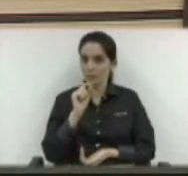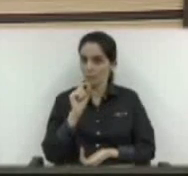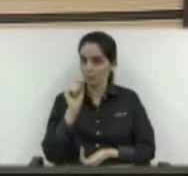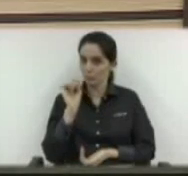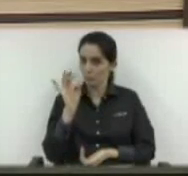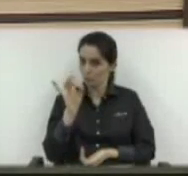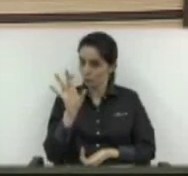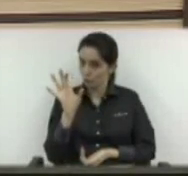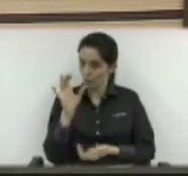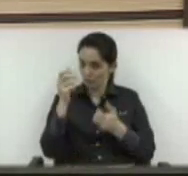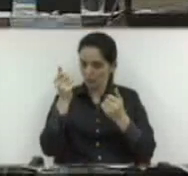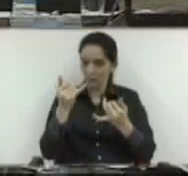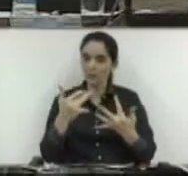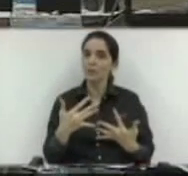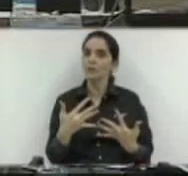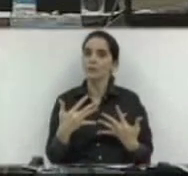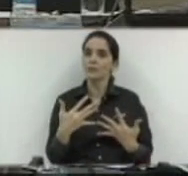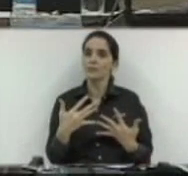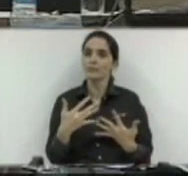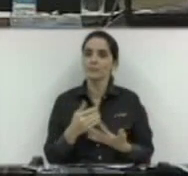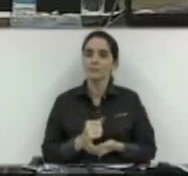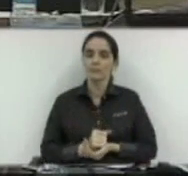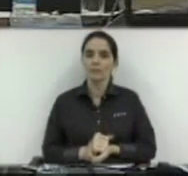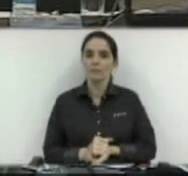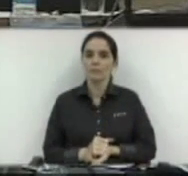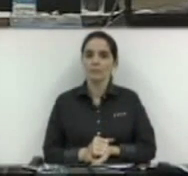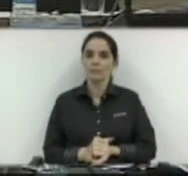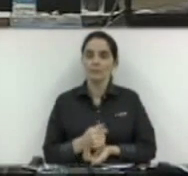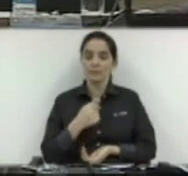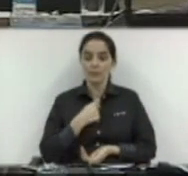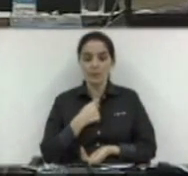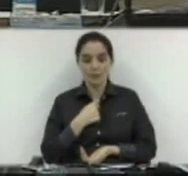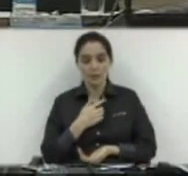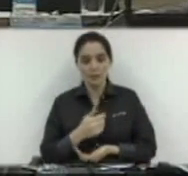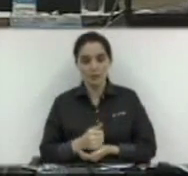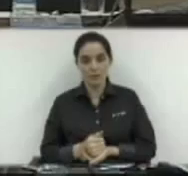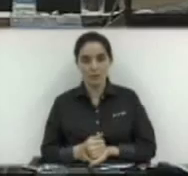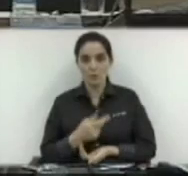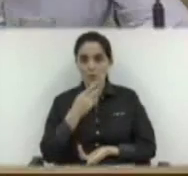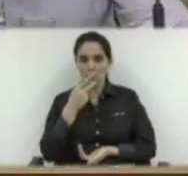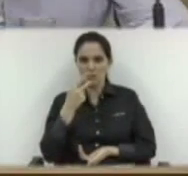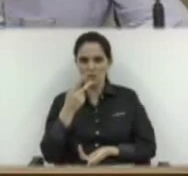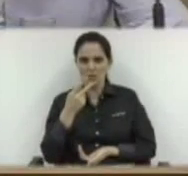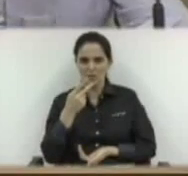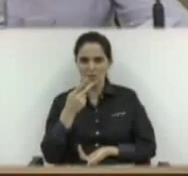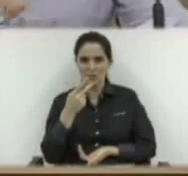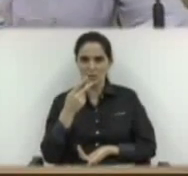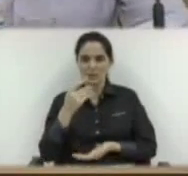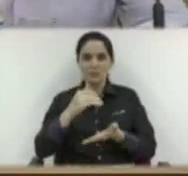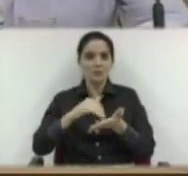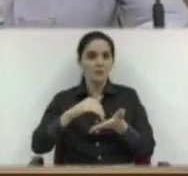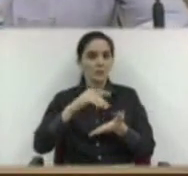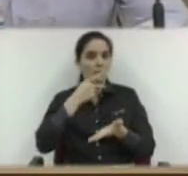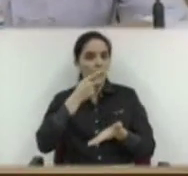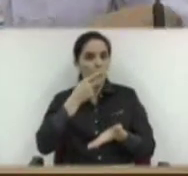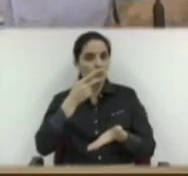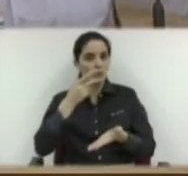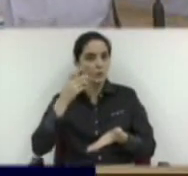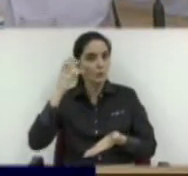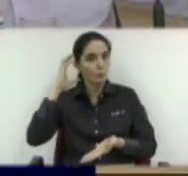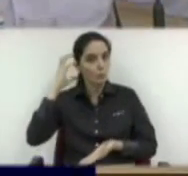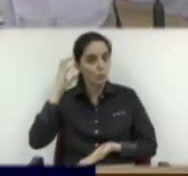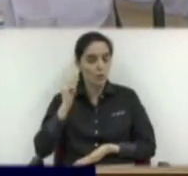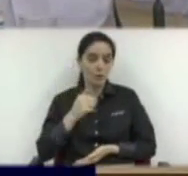falar, senhores, que eu tive a informação que hoje ela falou no rádio. Eu acho um desrespeito falar